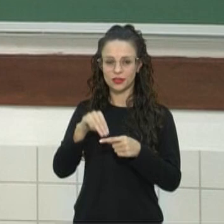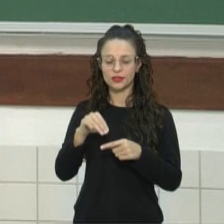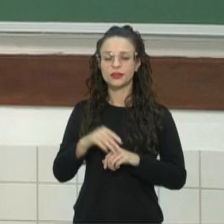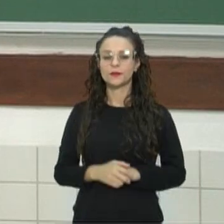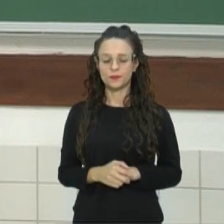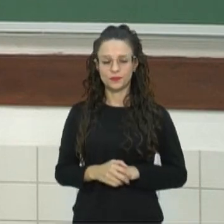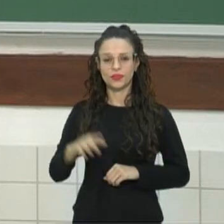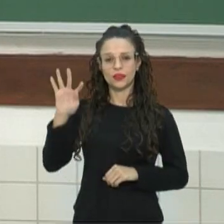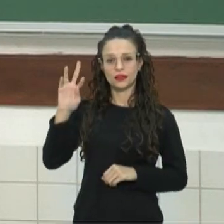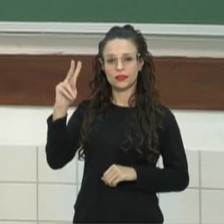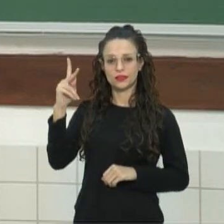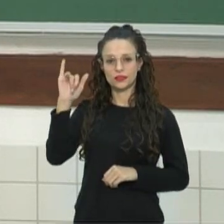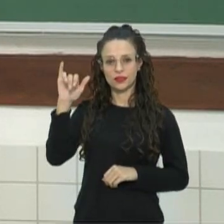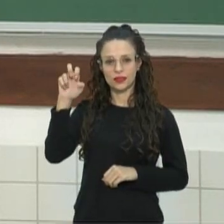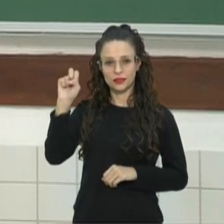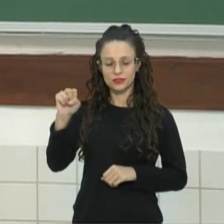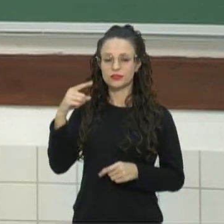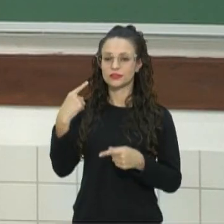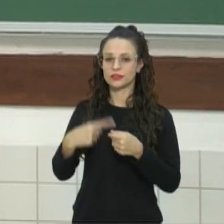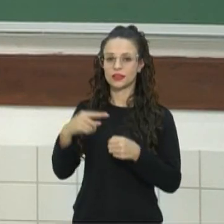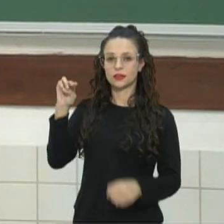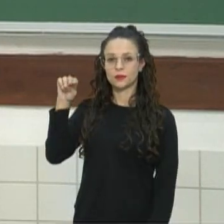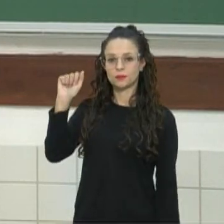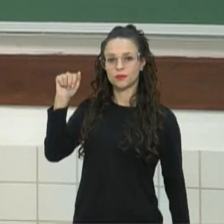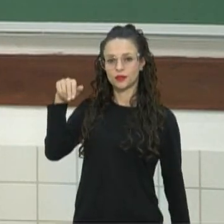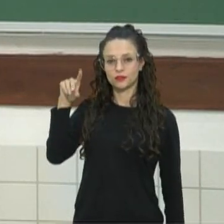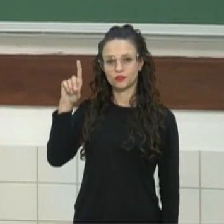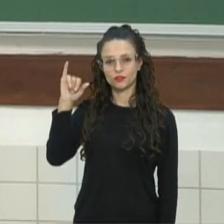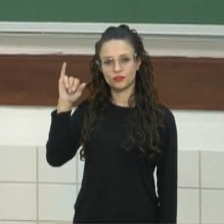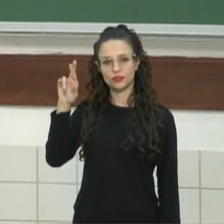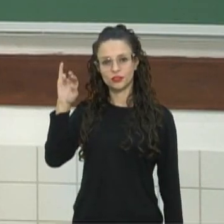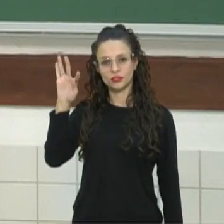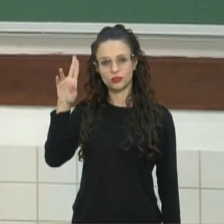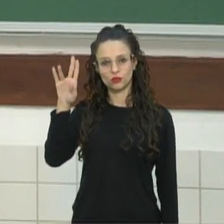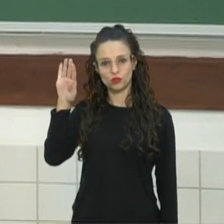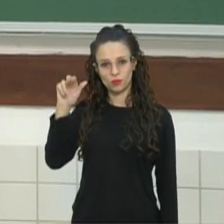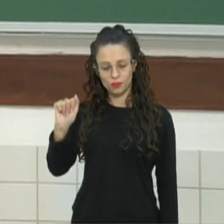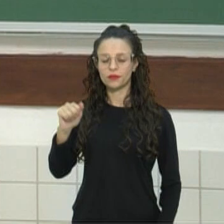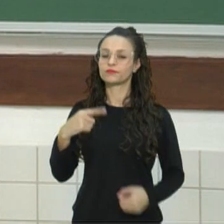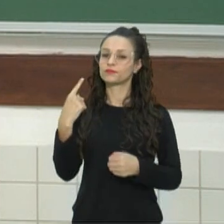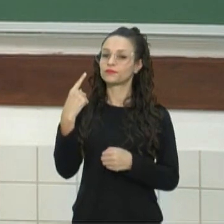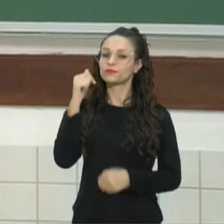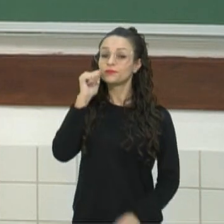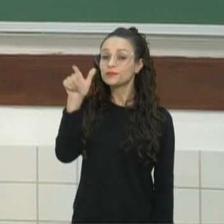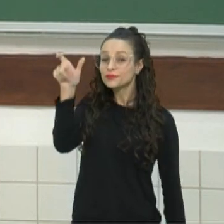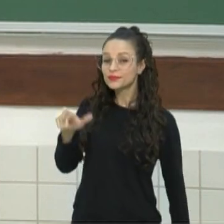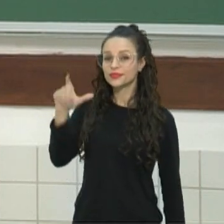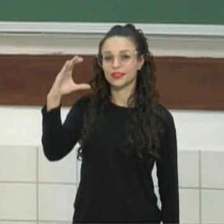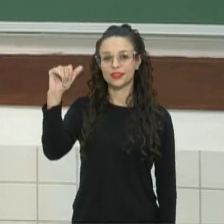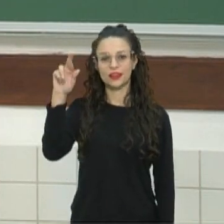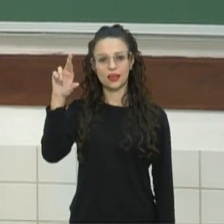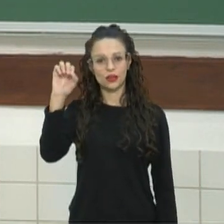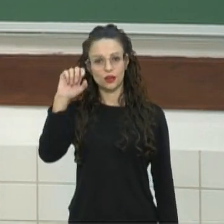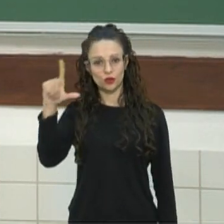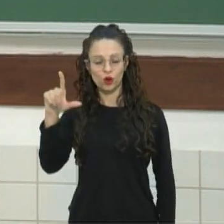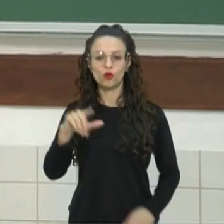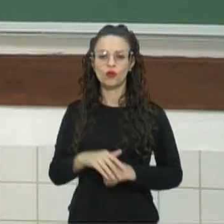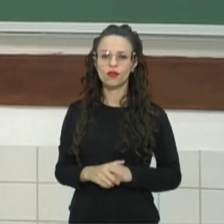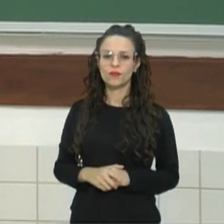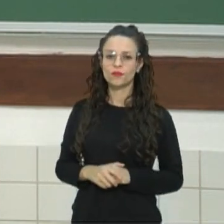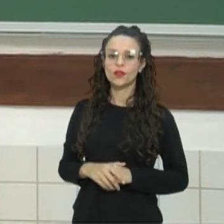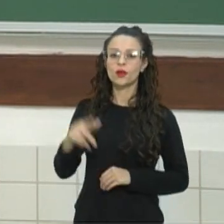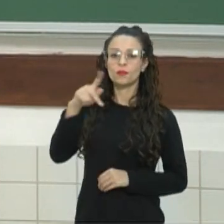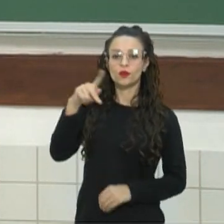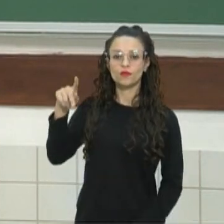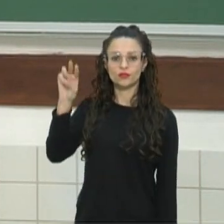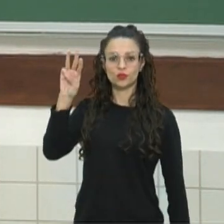Thaís Prieto, de Mandirituba. Carol, de Jesuítas. Quem mais? Professor